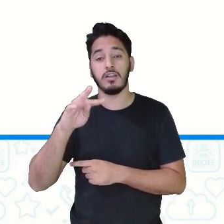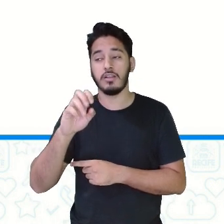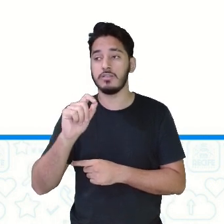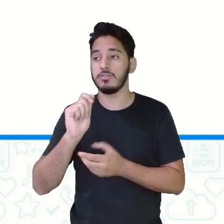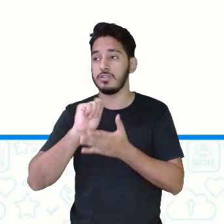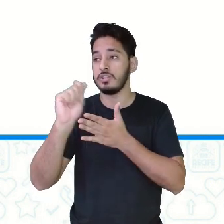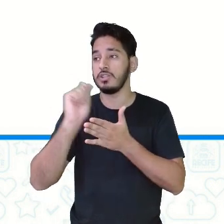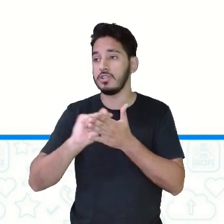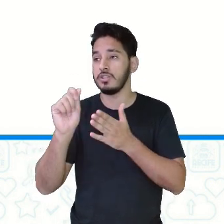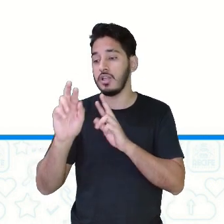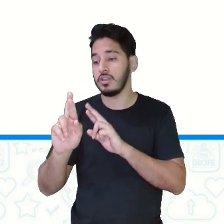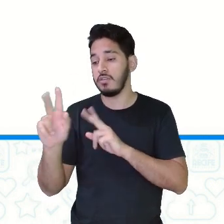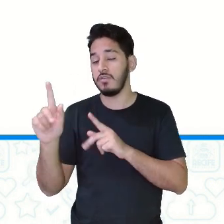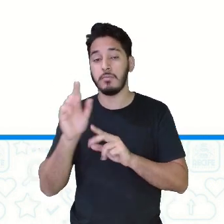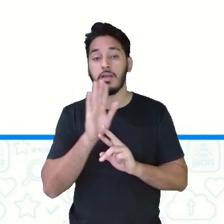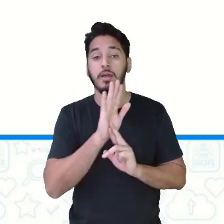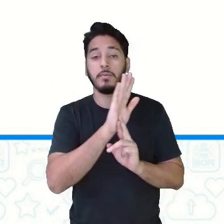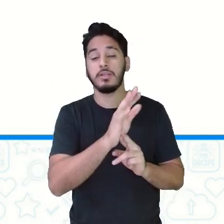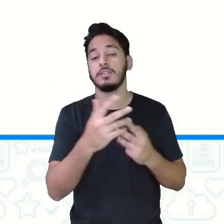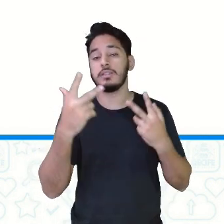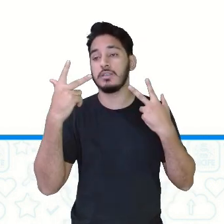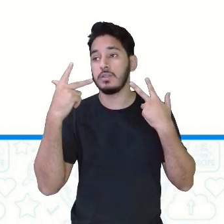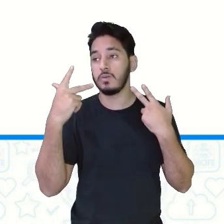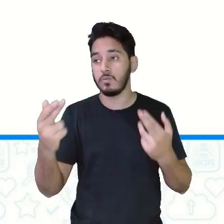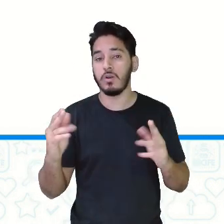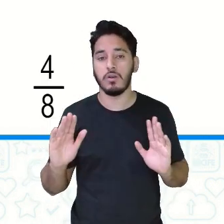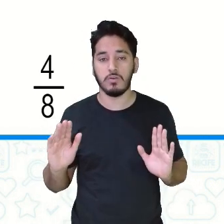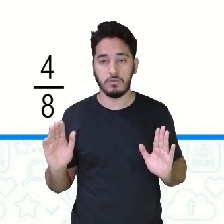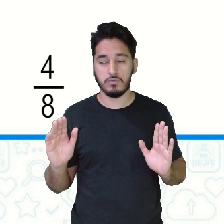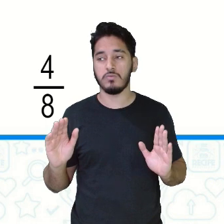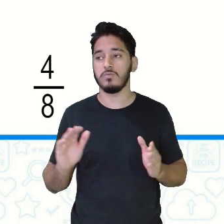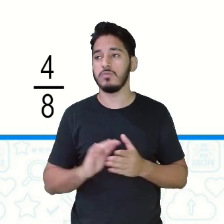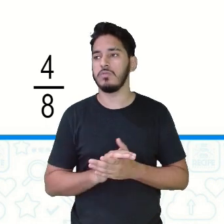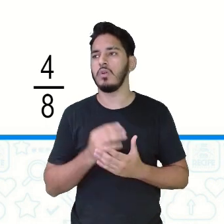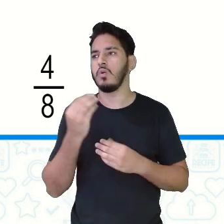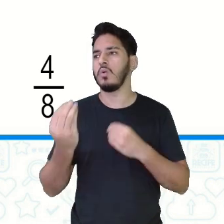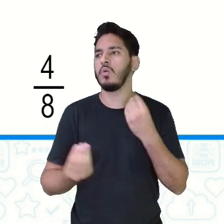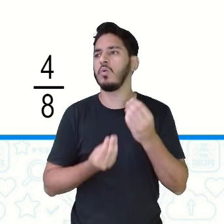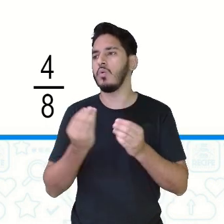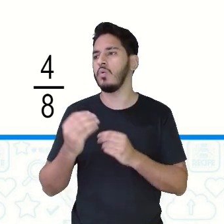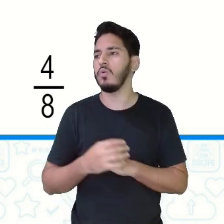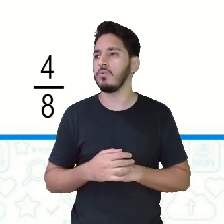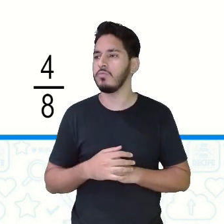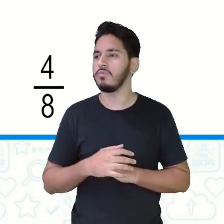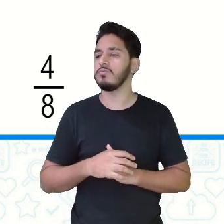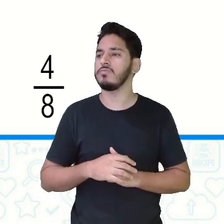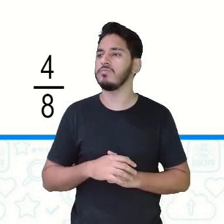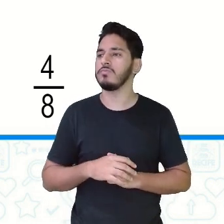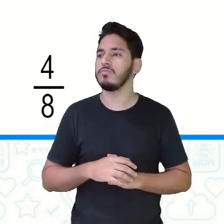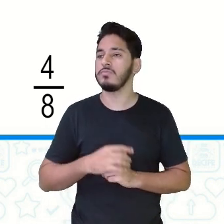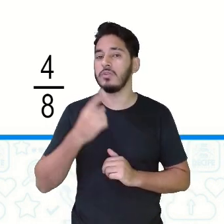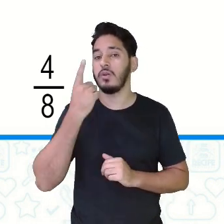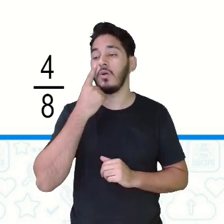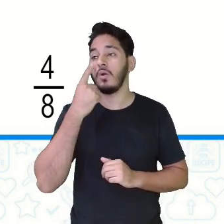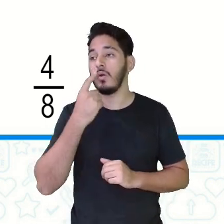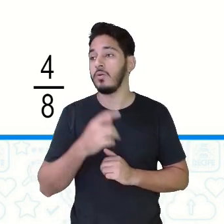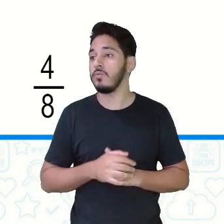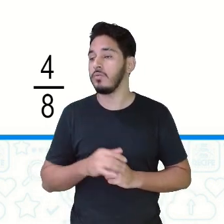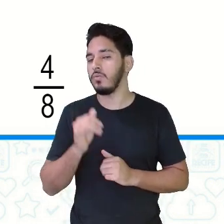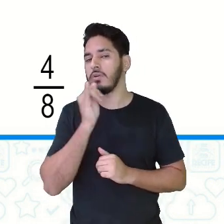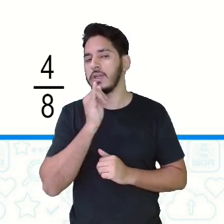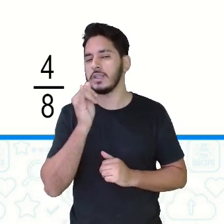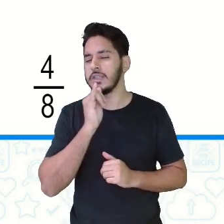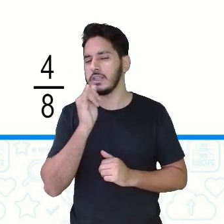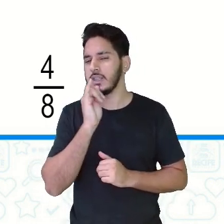diferentes, mas representam a mesma parte de um todo. Como assim, professora? Aqui eu trouxe um